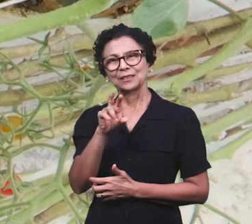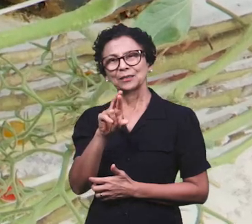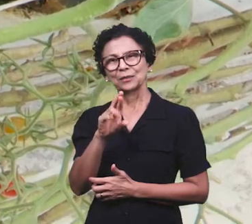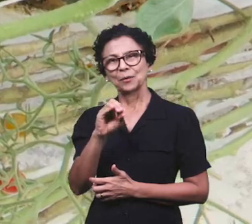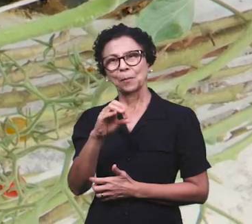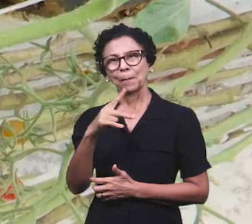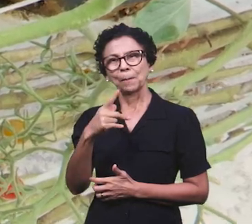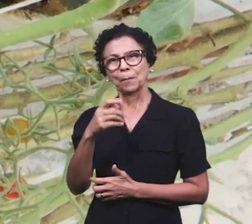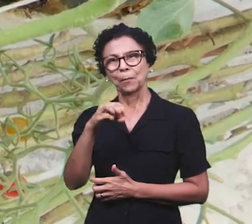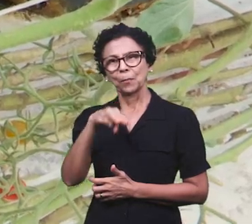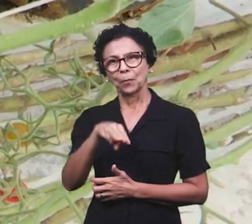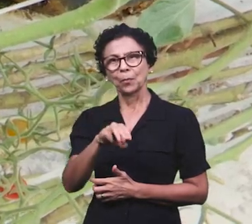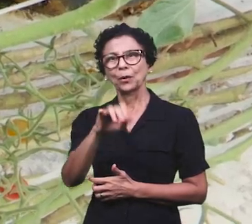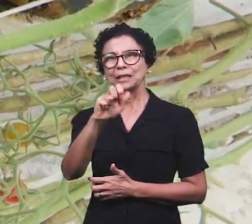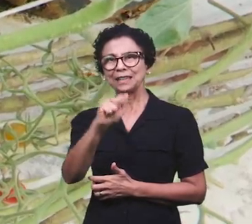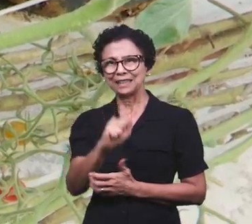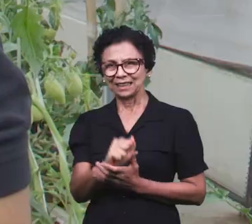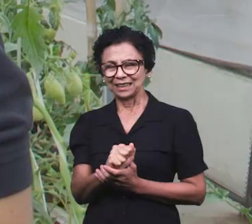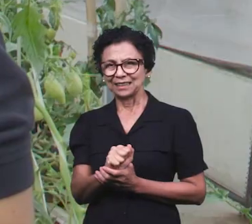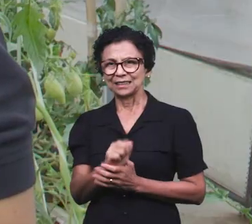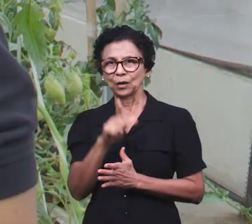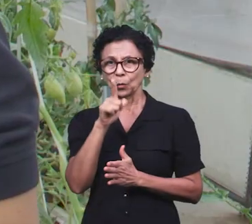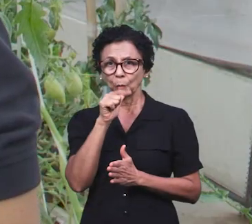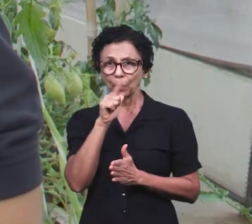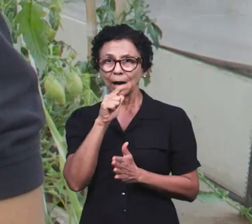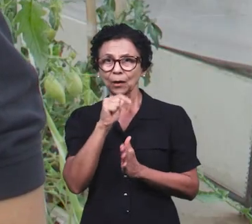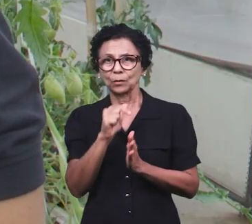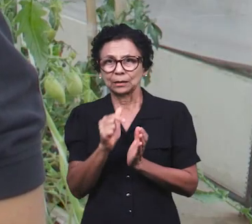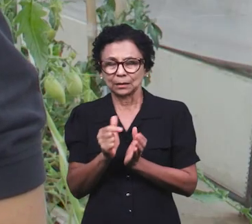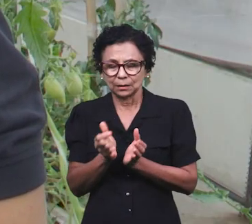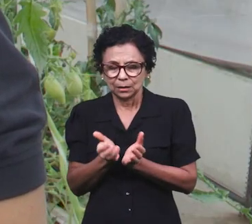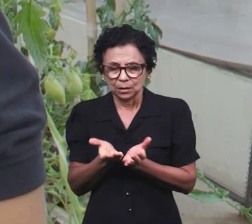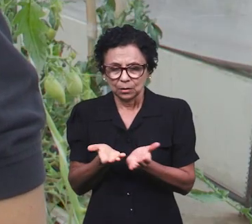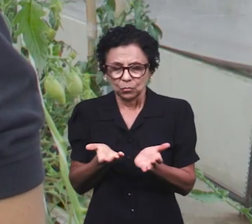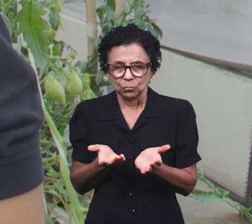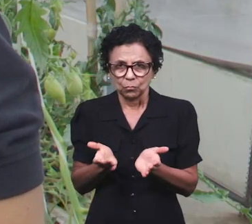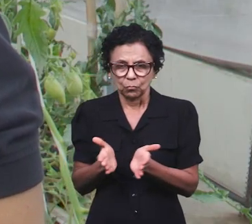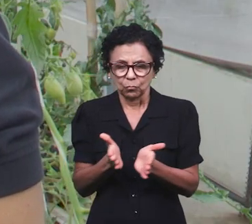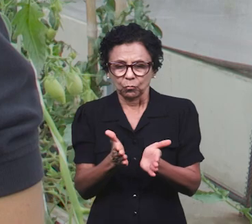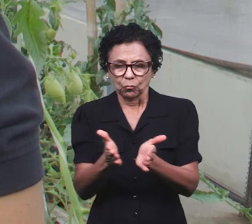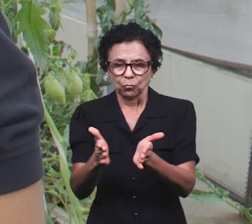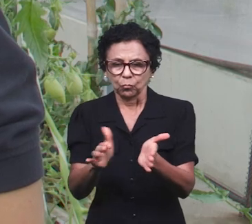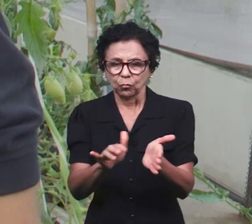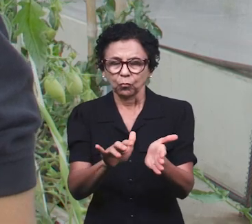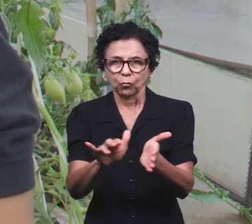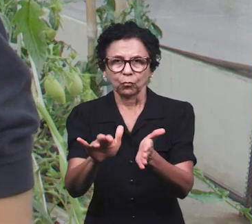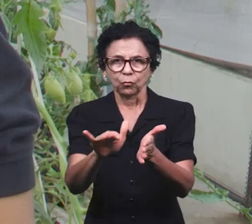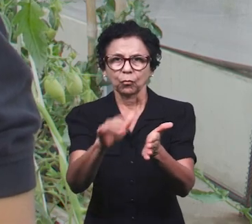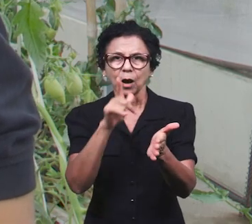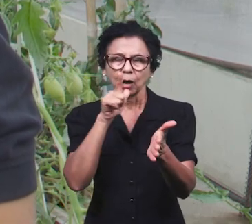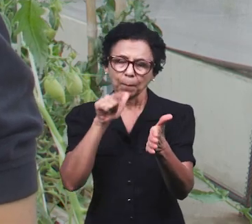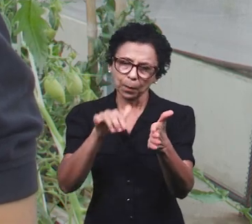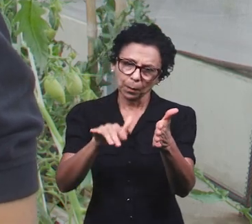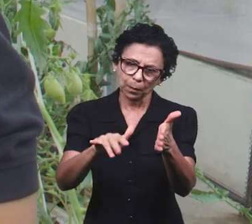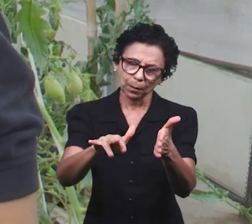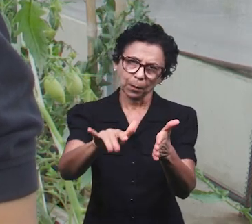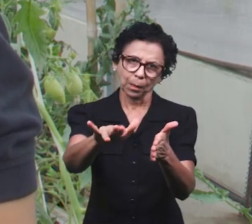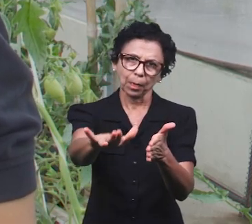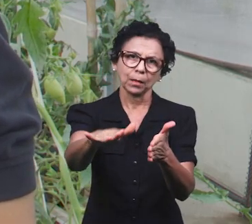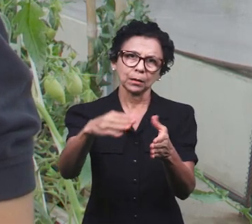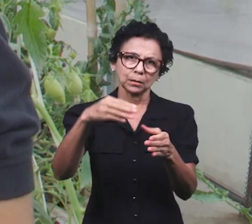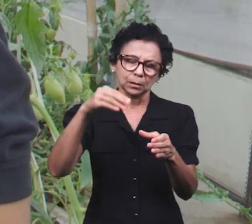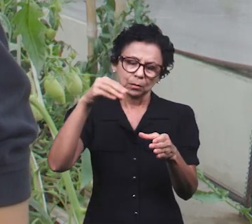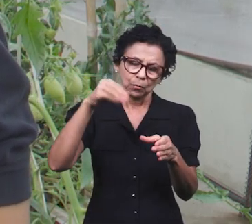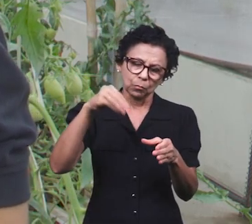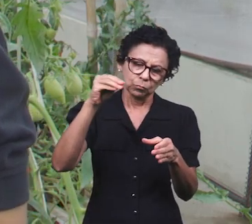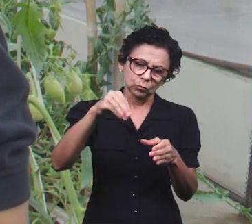o substrato para fixar a raiz. É um manejo nutricional constante. As plantas elas